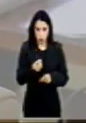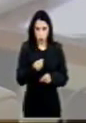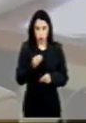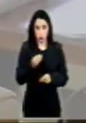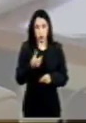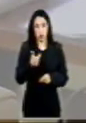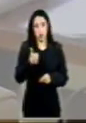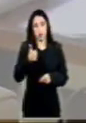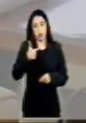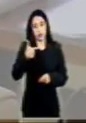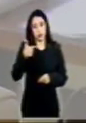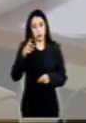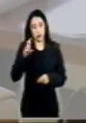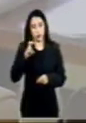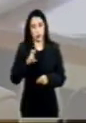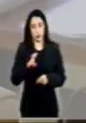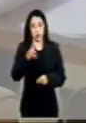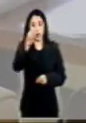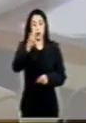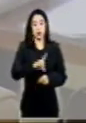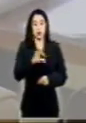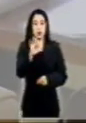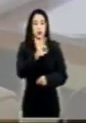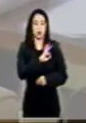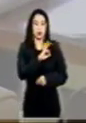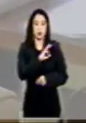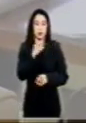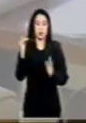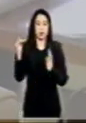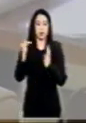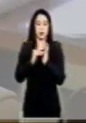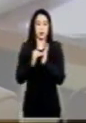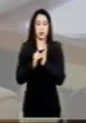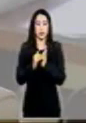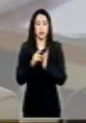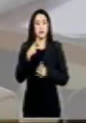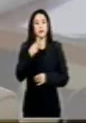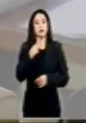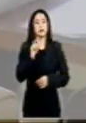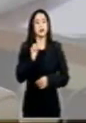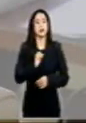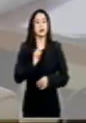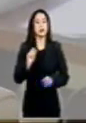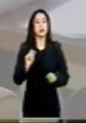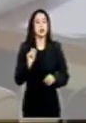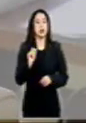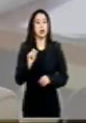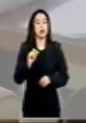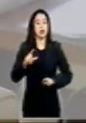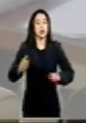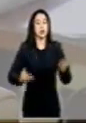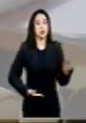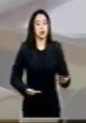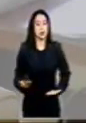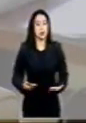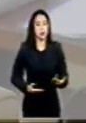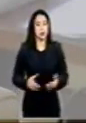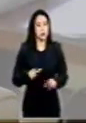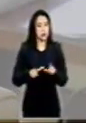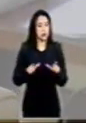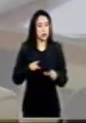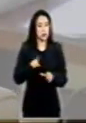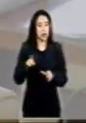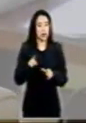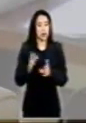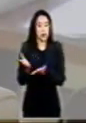Carvalho, diretor da Polícia Legislativa do Senado Federal, teria determinado que servidores da Polícia Legislativa realizassem